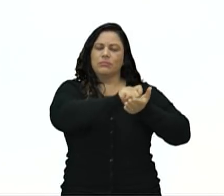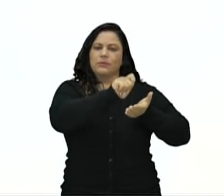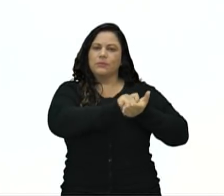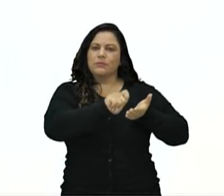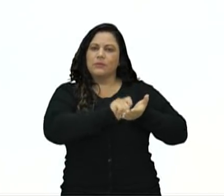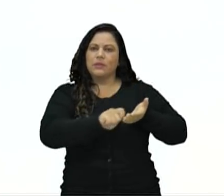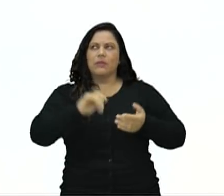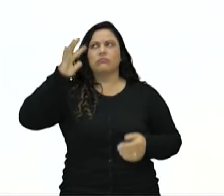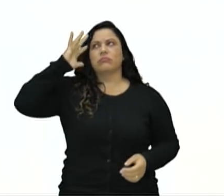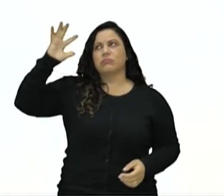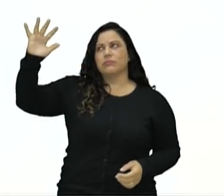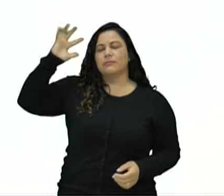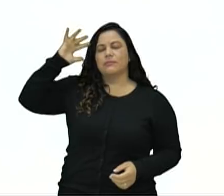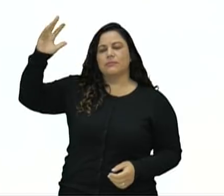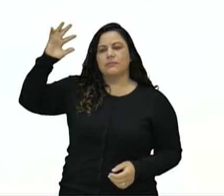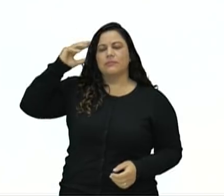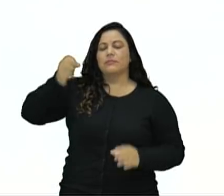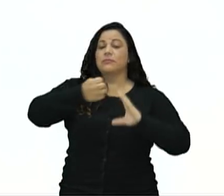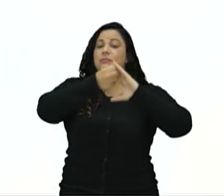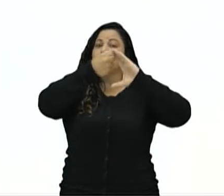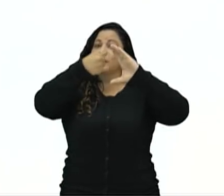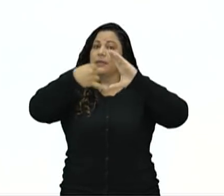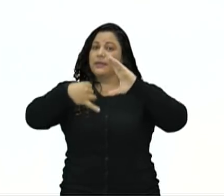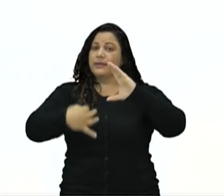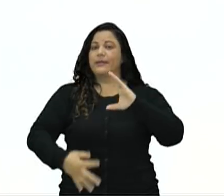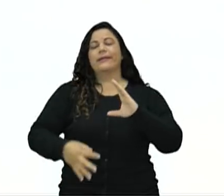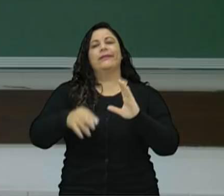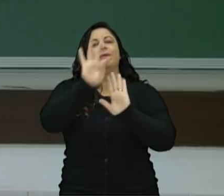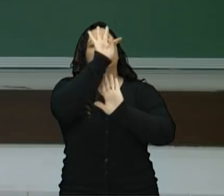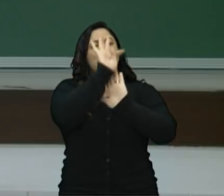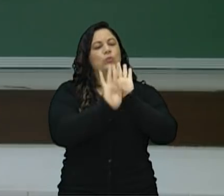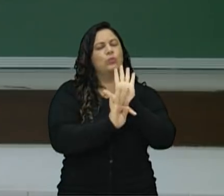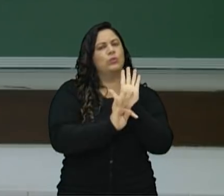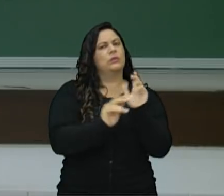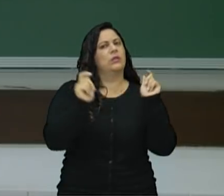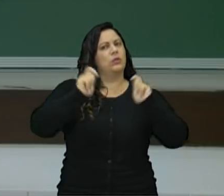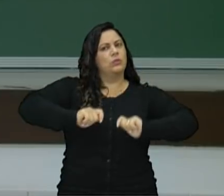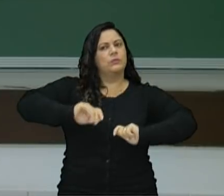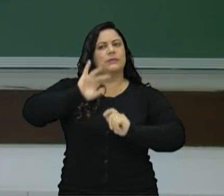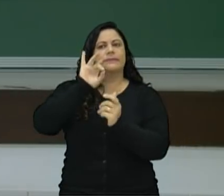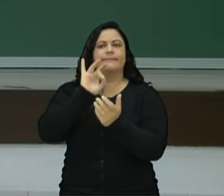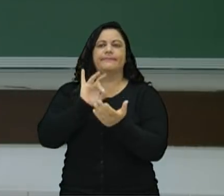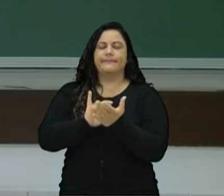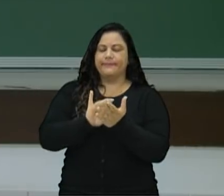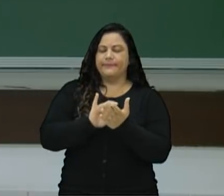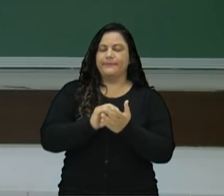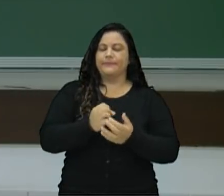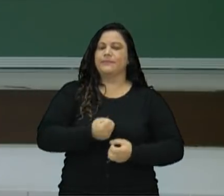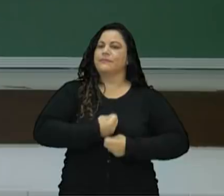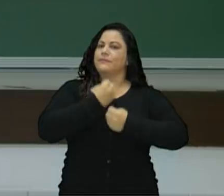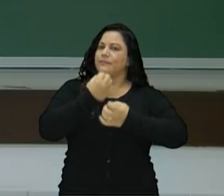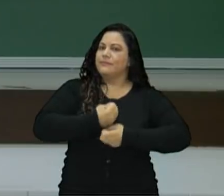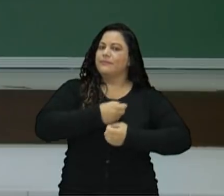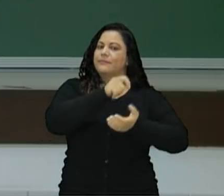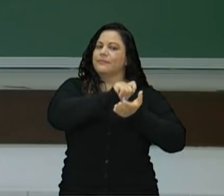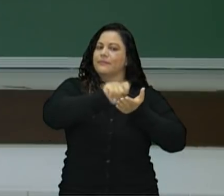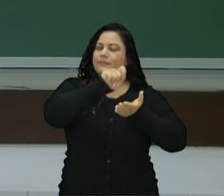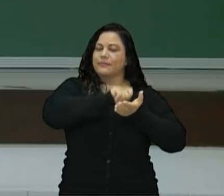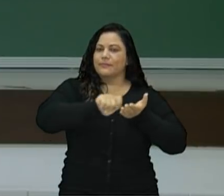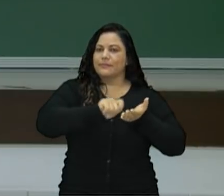dos depoimentos, né? As características ali de um texto para ser considerado depoimento. Nessa aula, então, a